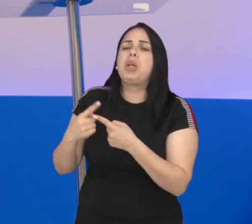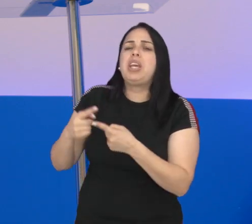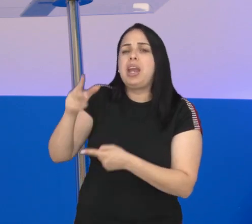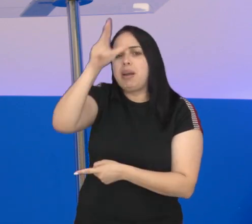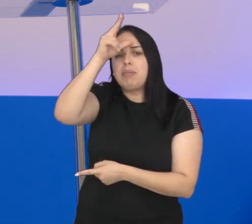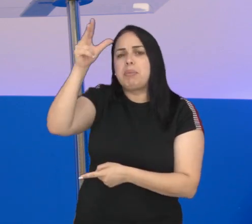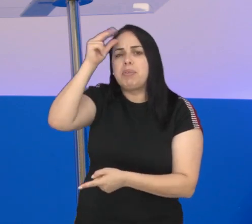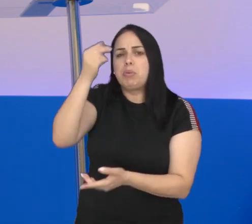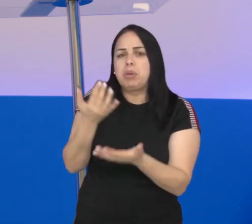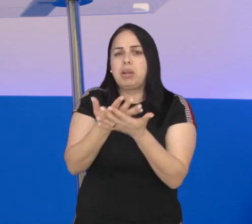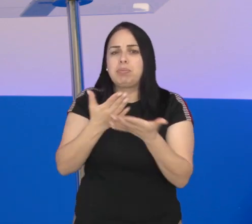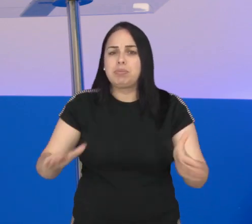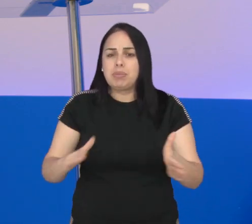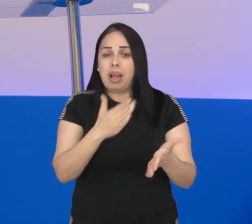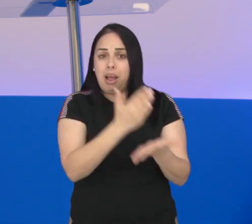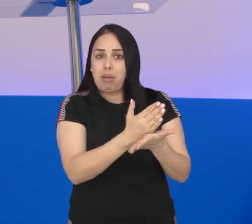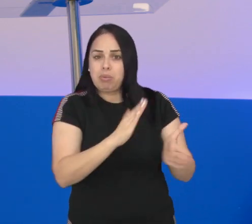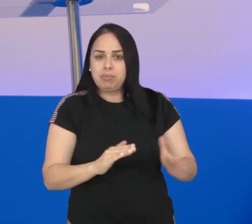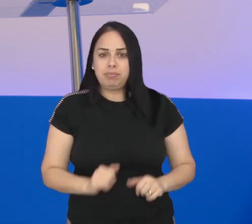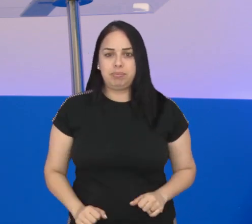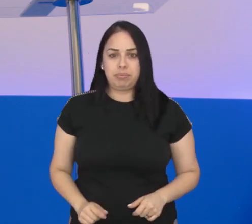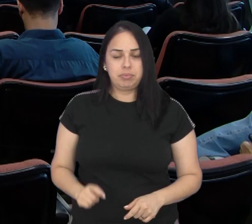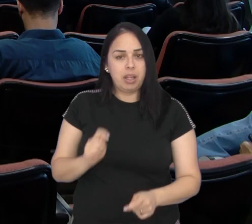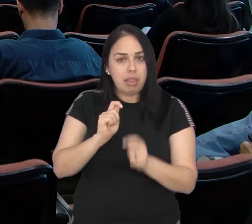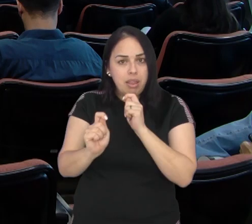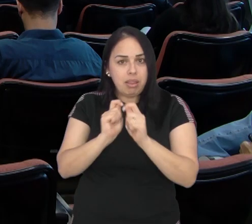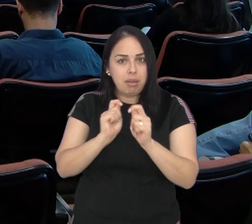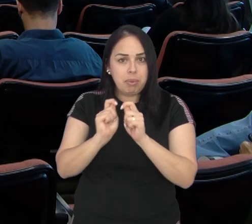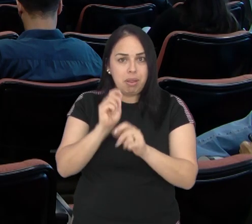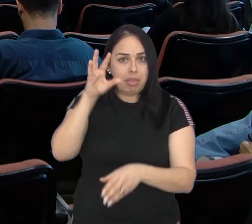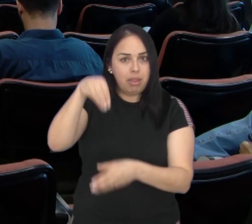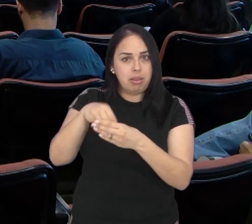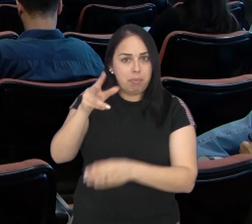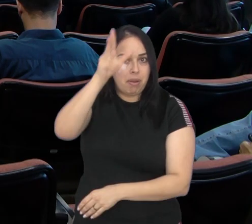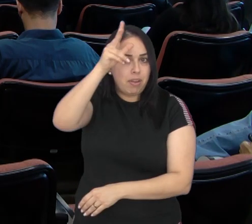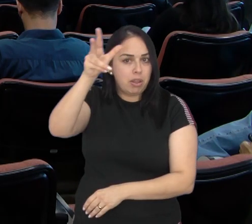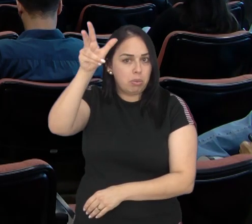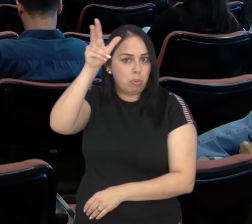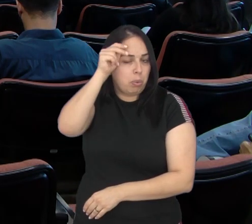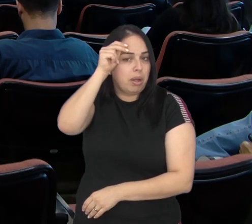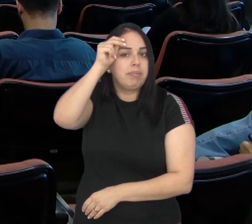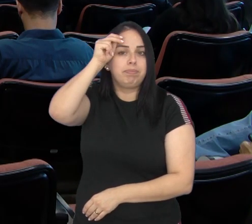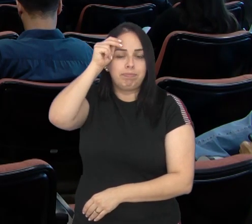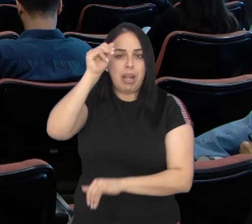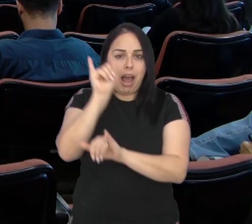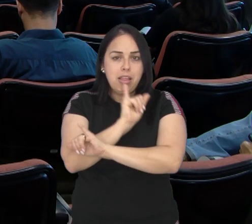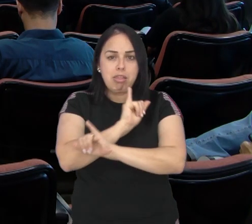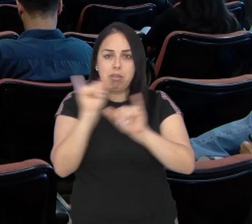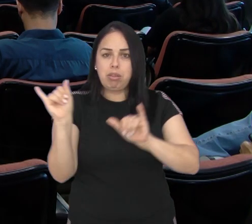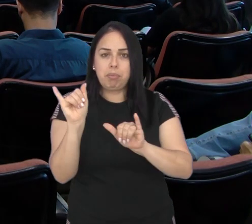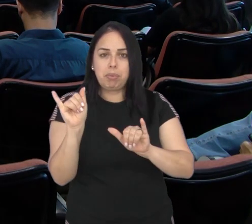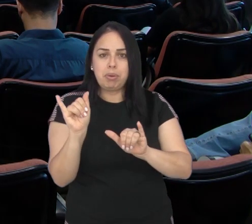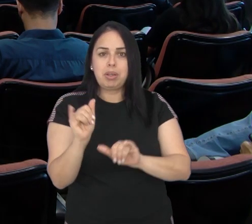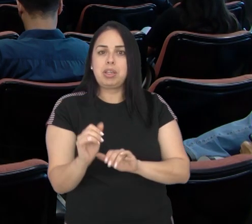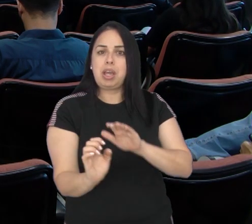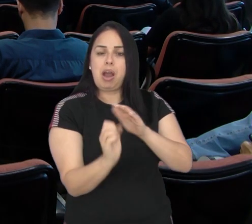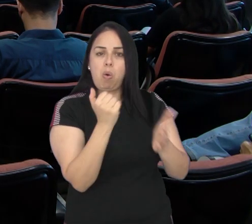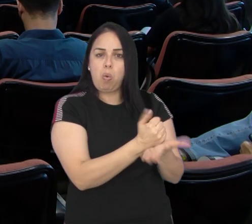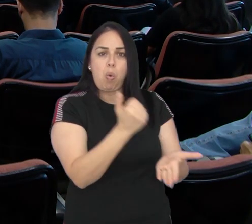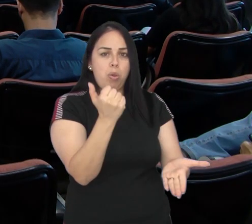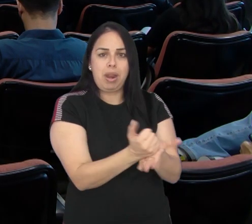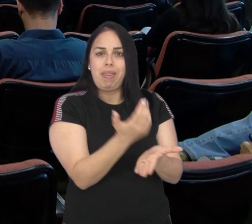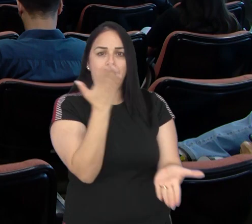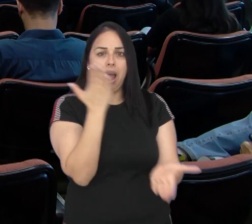o que motivou a decisão. Confira na reportagem. Em coletiva realizada no Paço Municipal, a